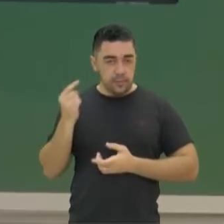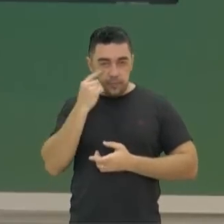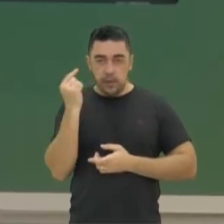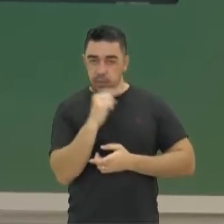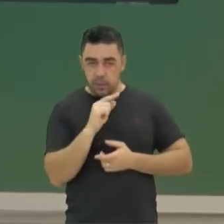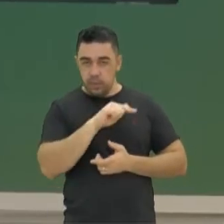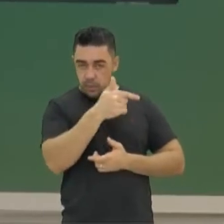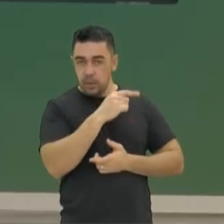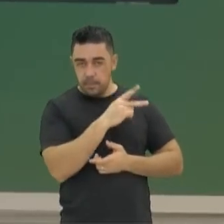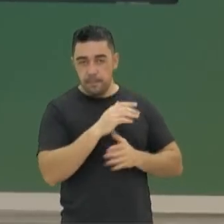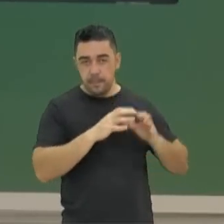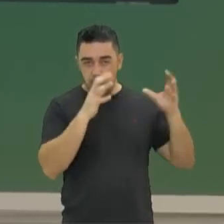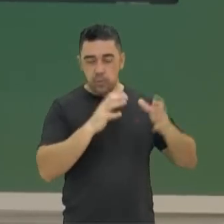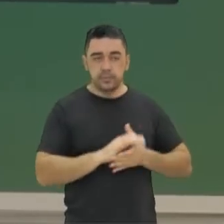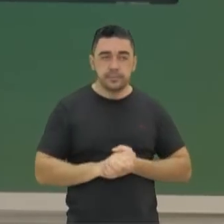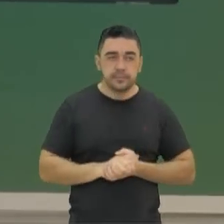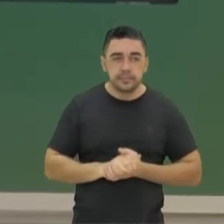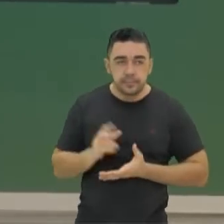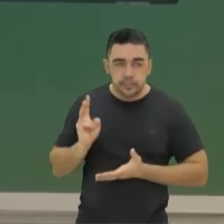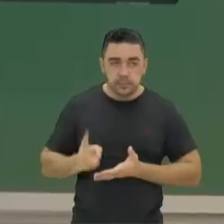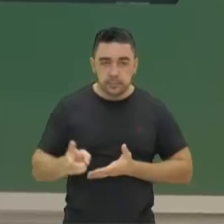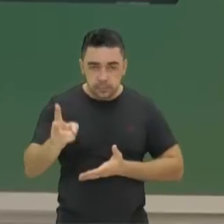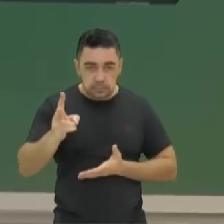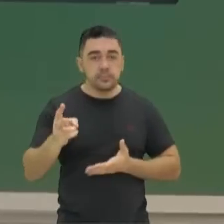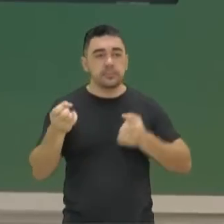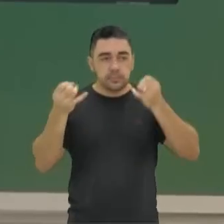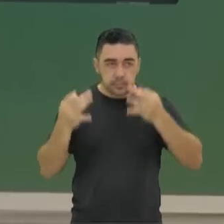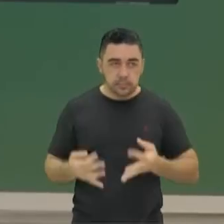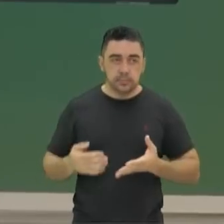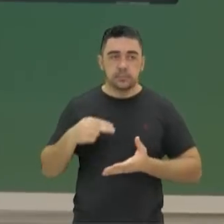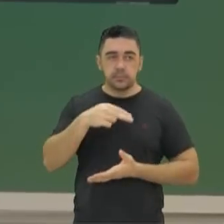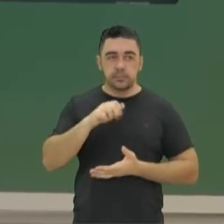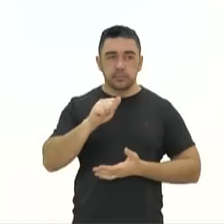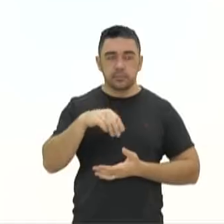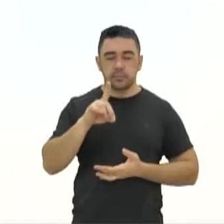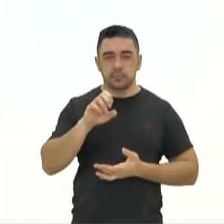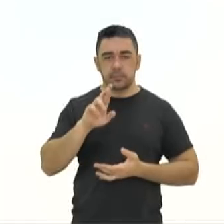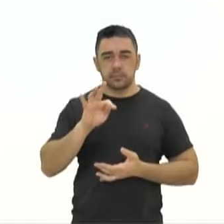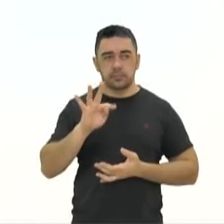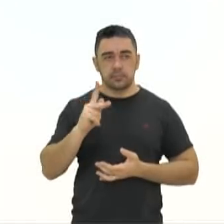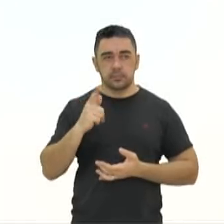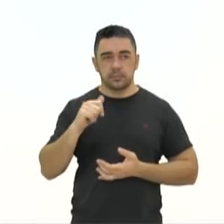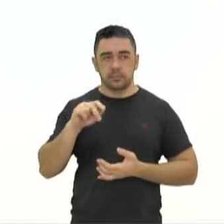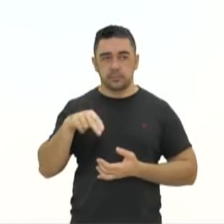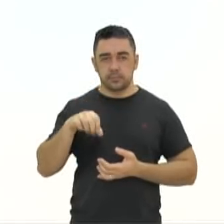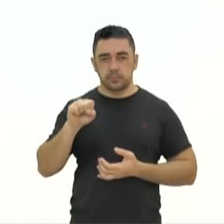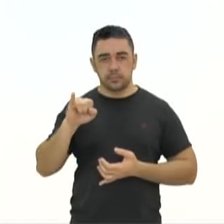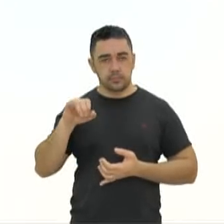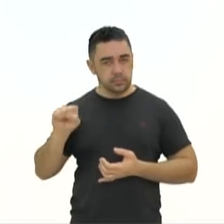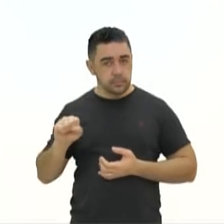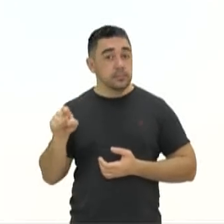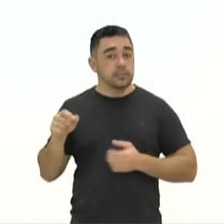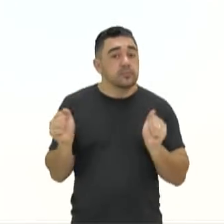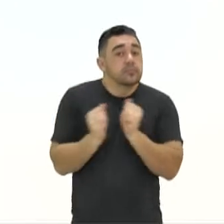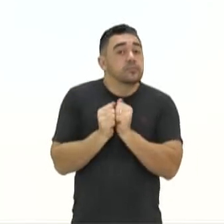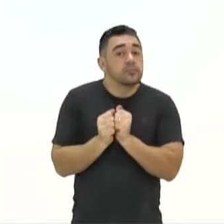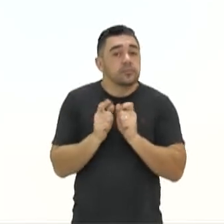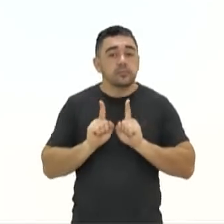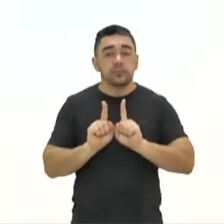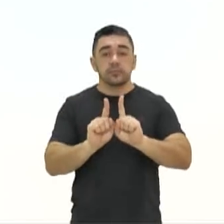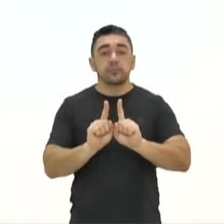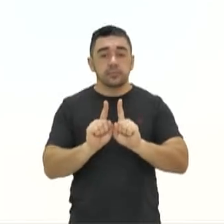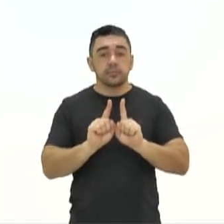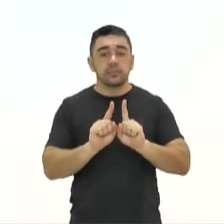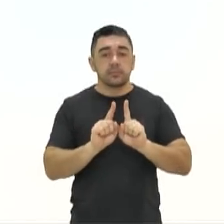maior mesmo, tá? Continuando aqui, ainda falando do Neandertal. Conviveram com os Homo sapiens, então essas